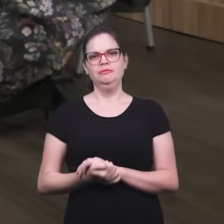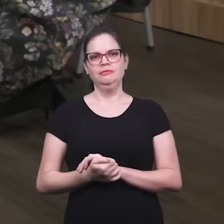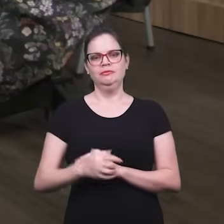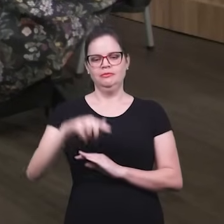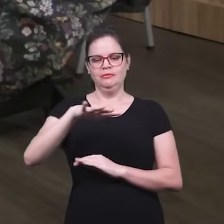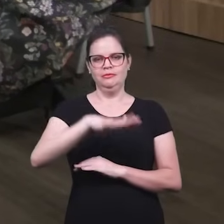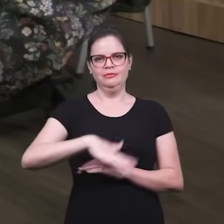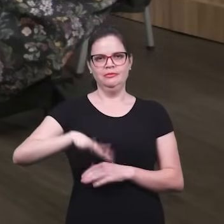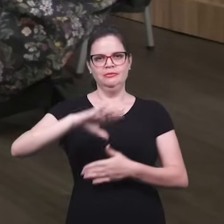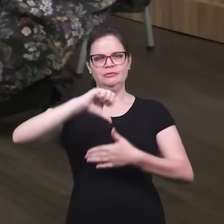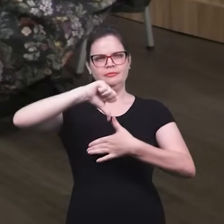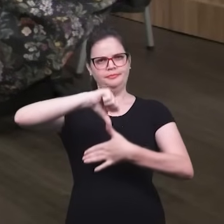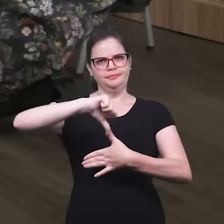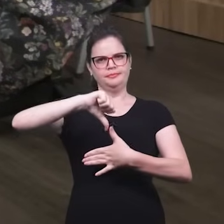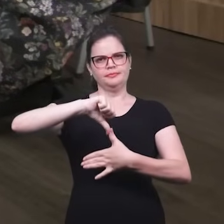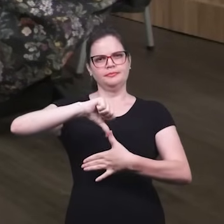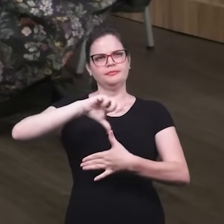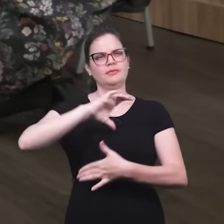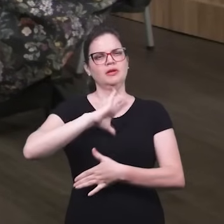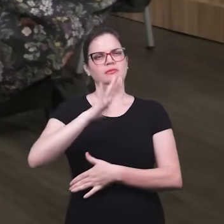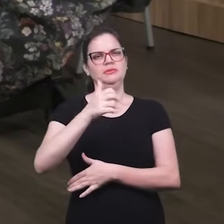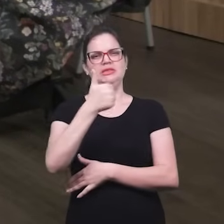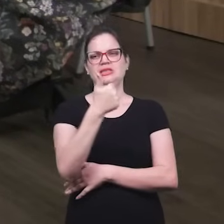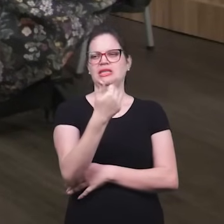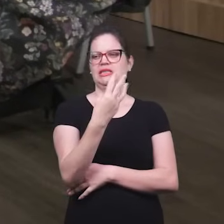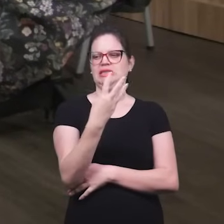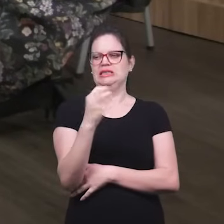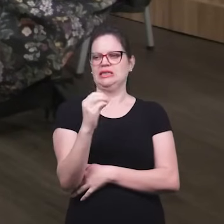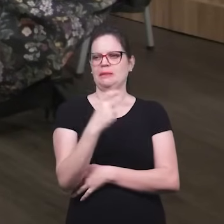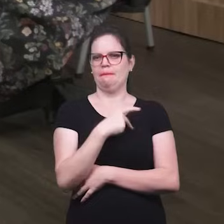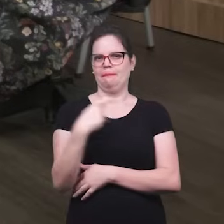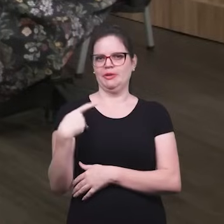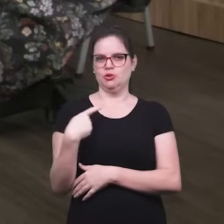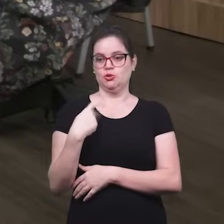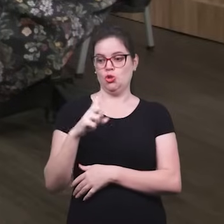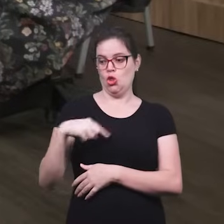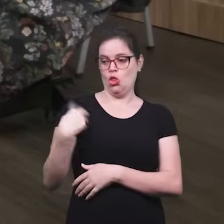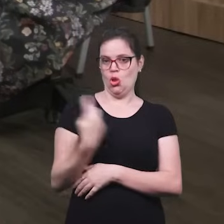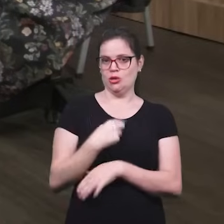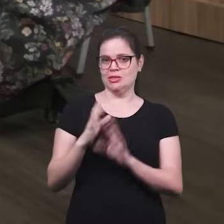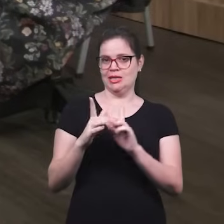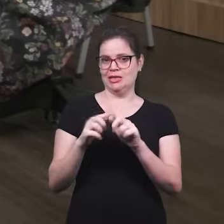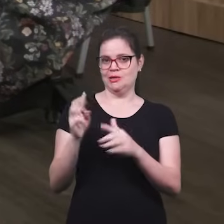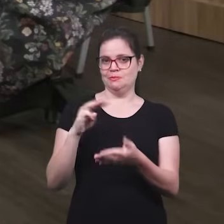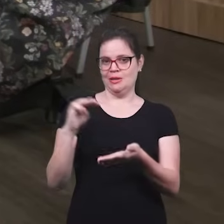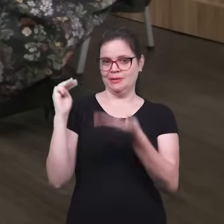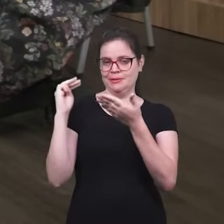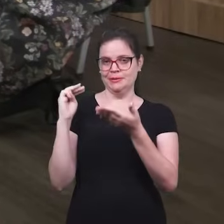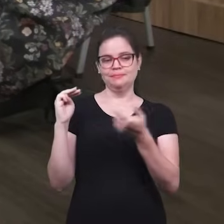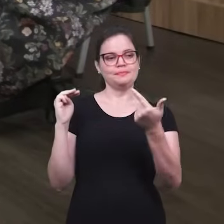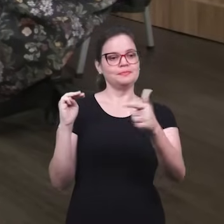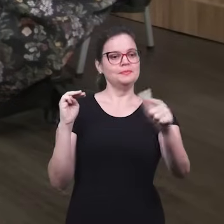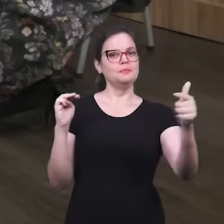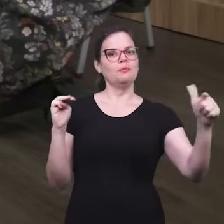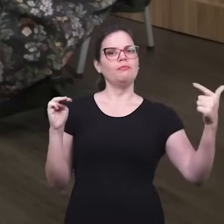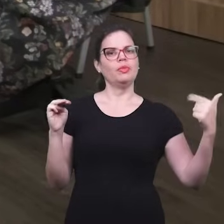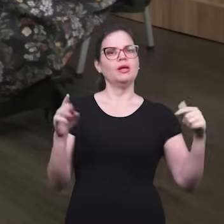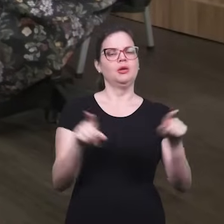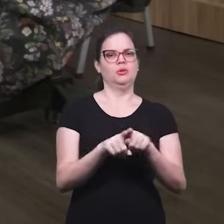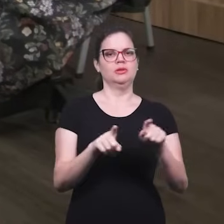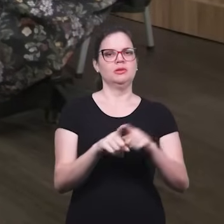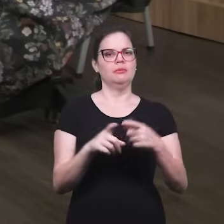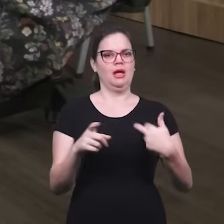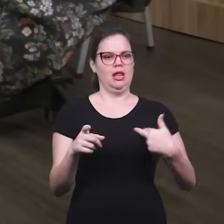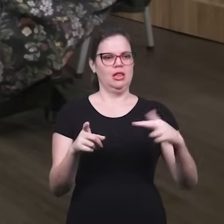da América Latina. Tinha 130 pastores, entre pastores nossos e pastores de igrejas irmãs que estão